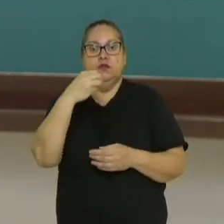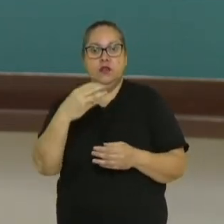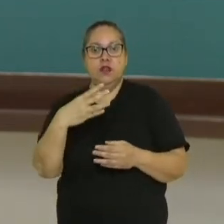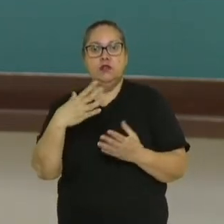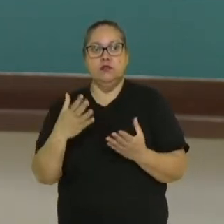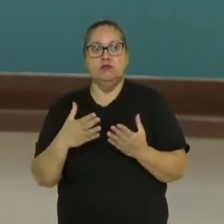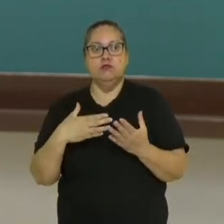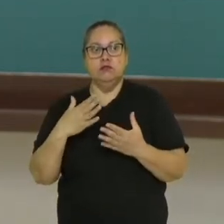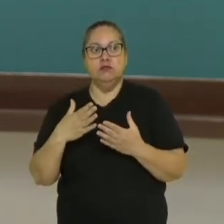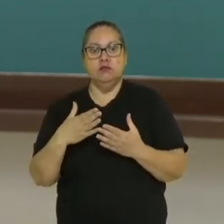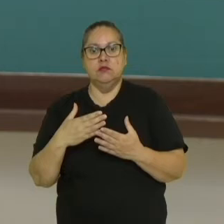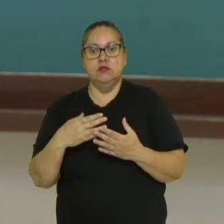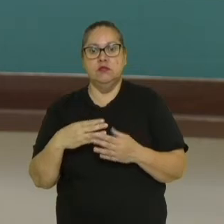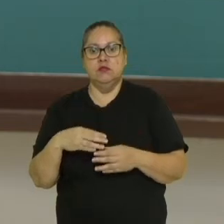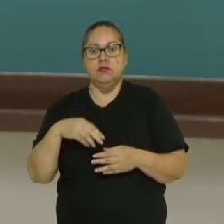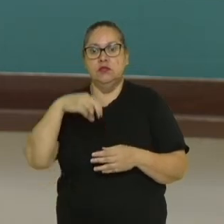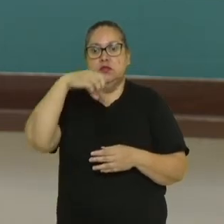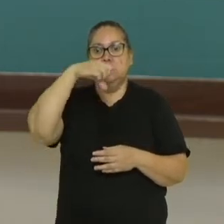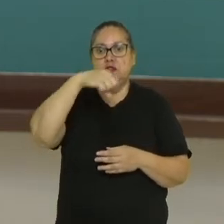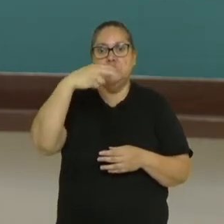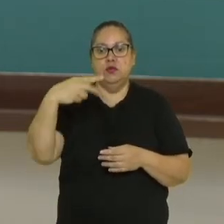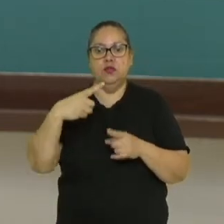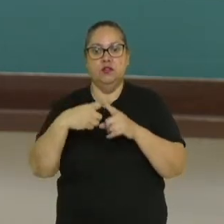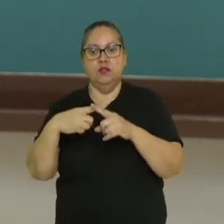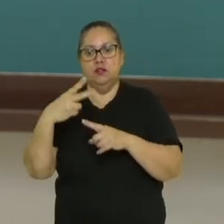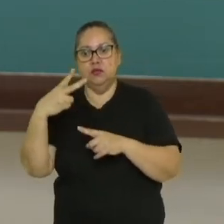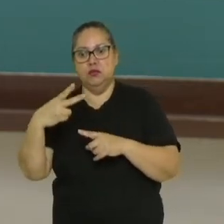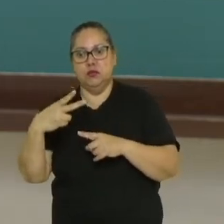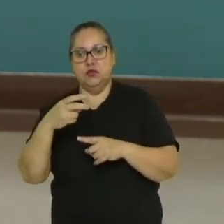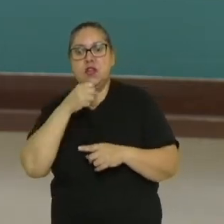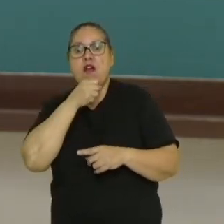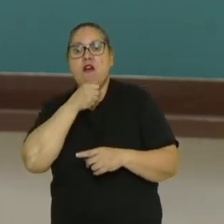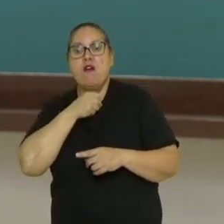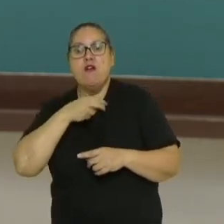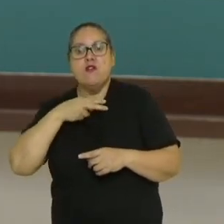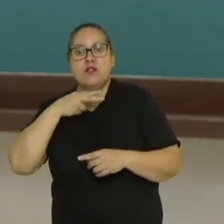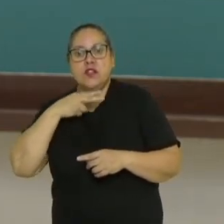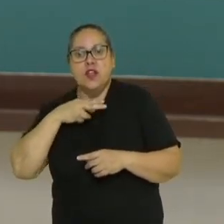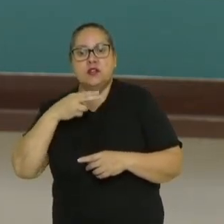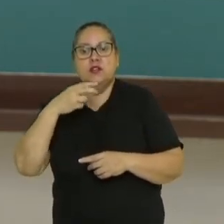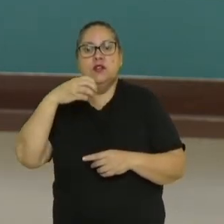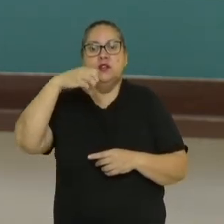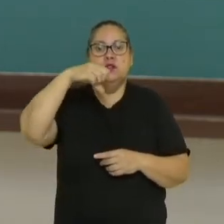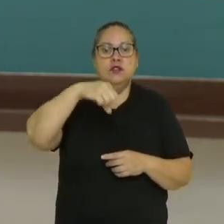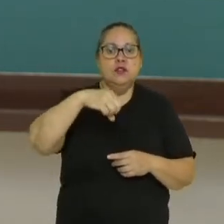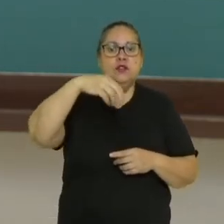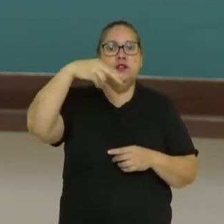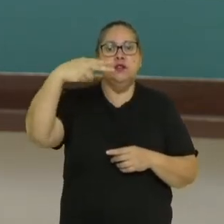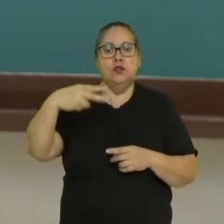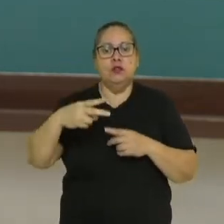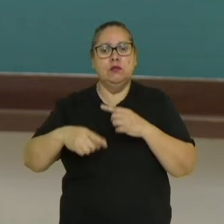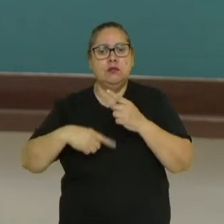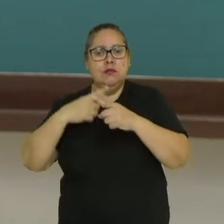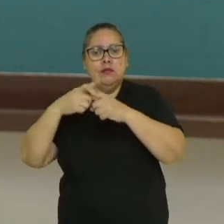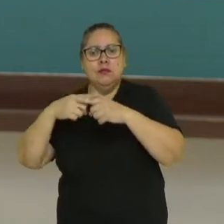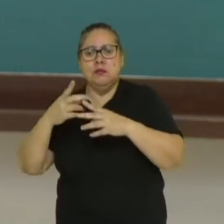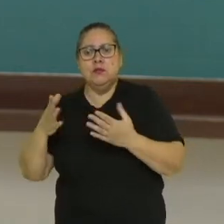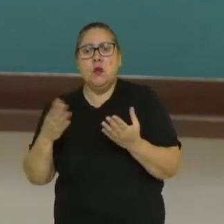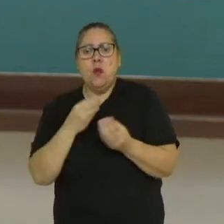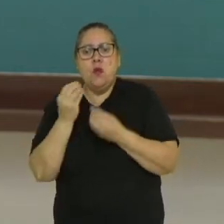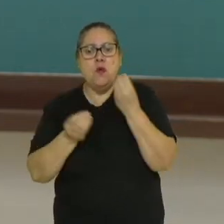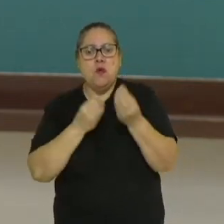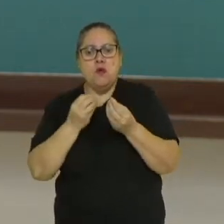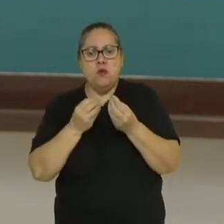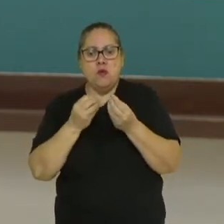deles, né, teriam 92 vezes 2. Os netos teriam 92 mais 92 mais 92. Então, não teria como